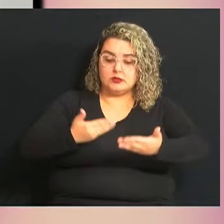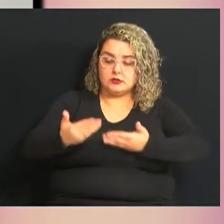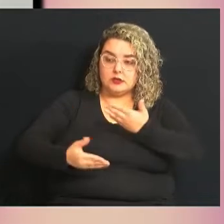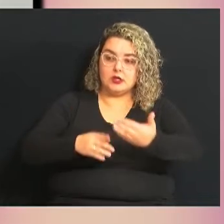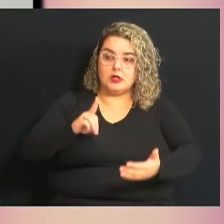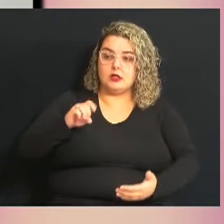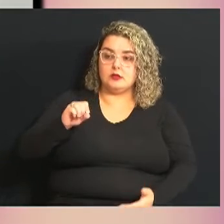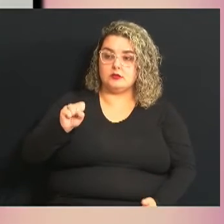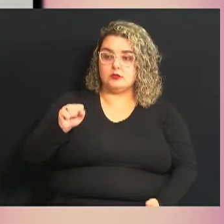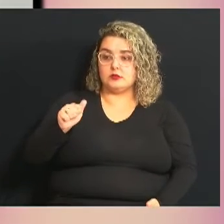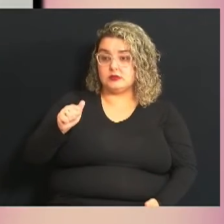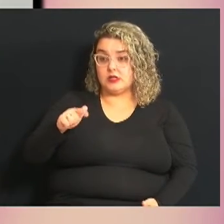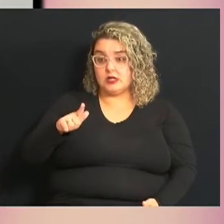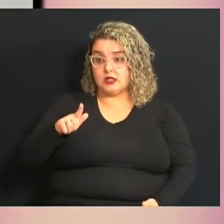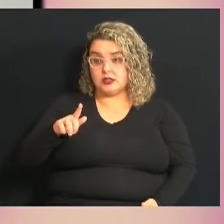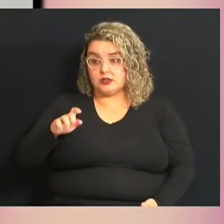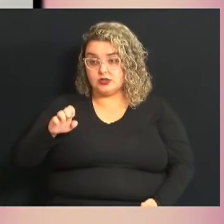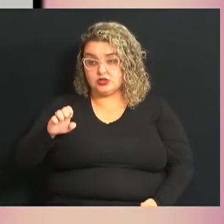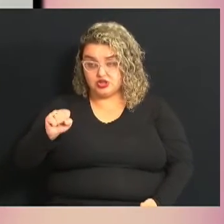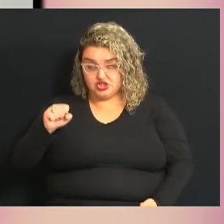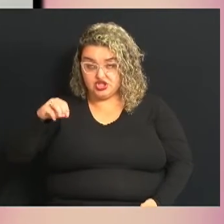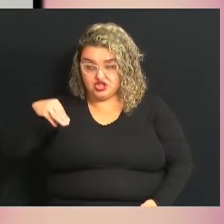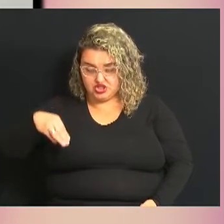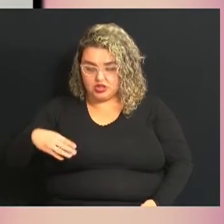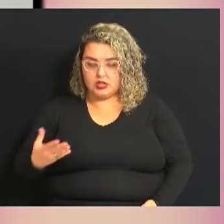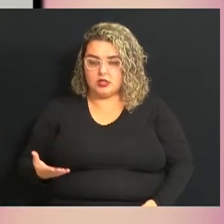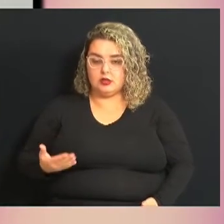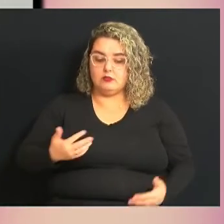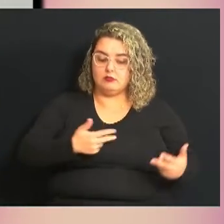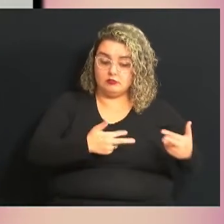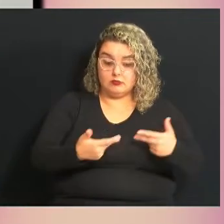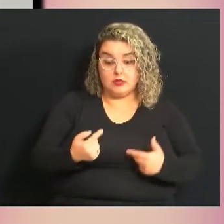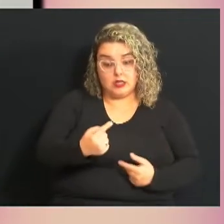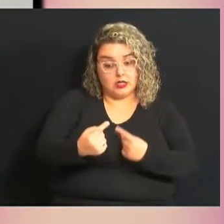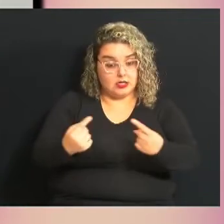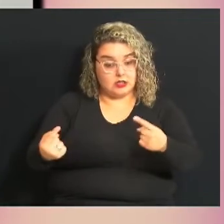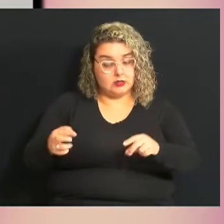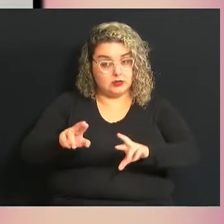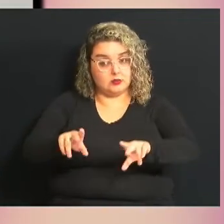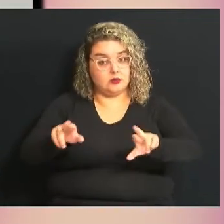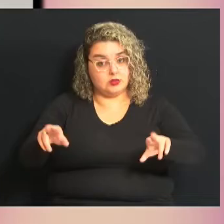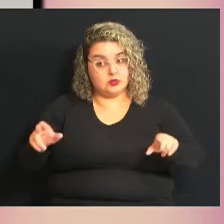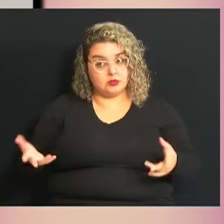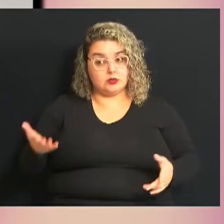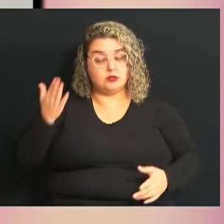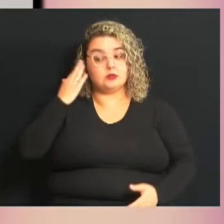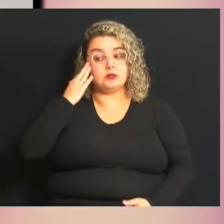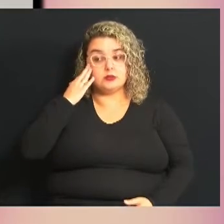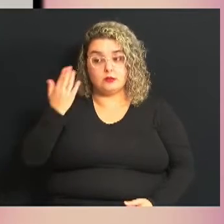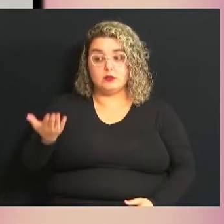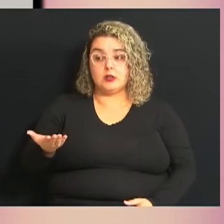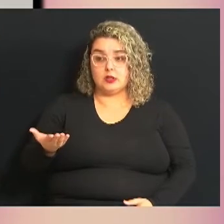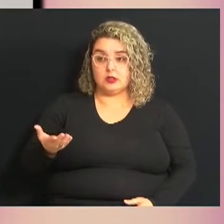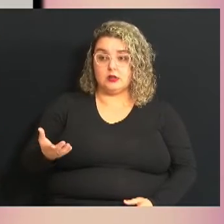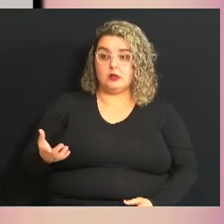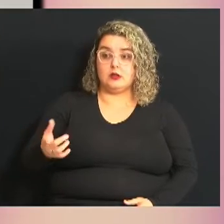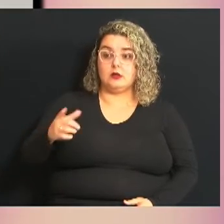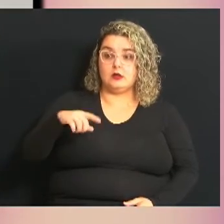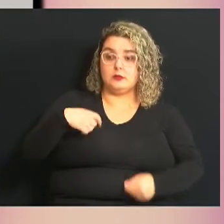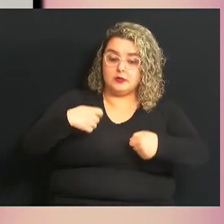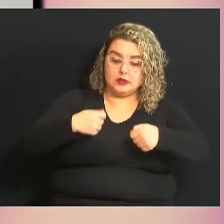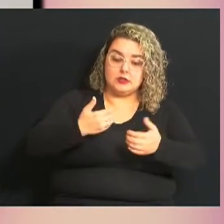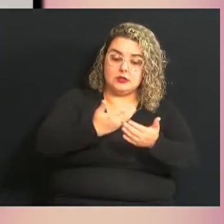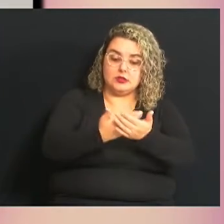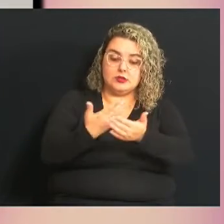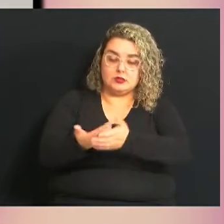dosagens padronizadas, mas cada pessoa é um indivíduo diferente, então você tem que saber dosar, para isso tem que ter estudado e tem que